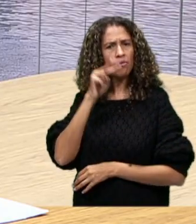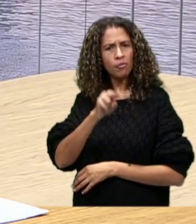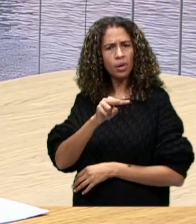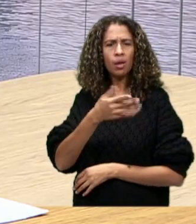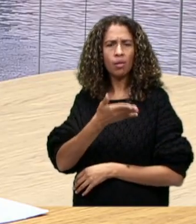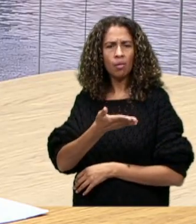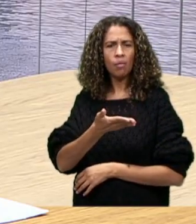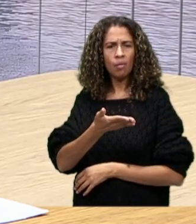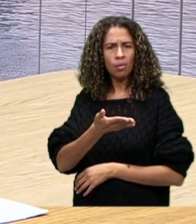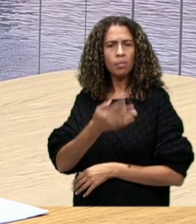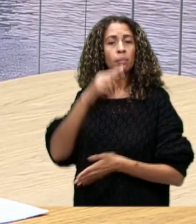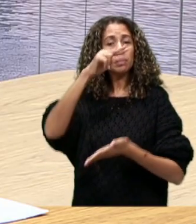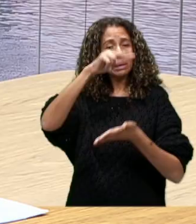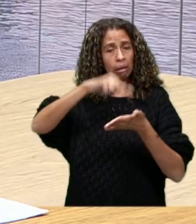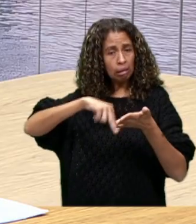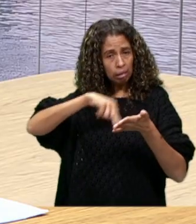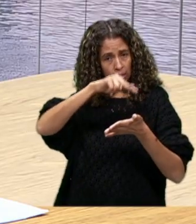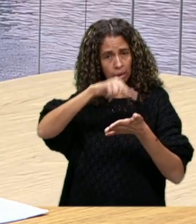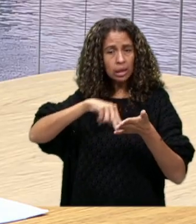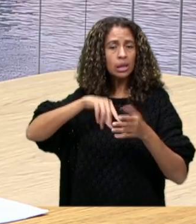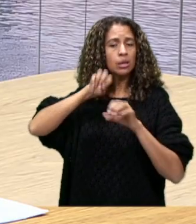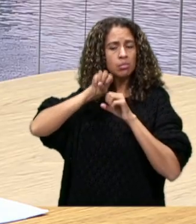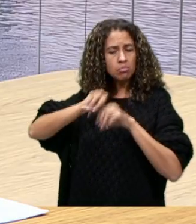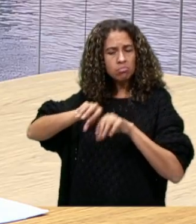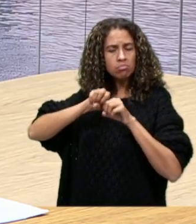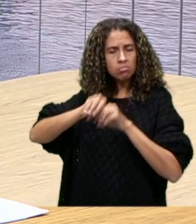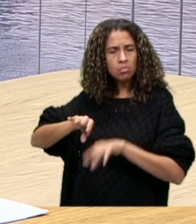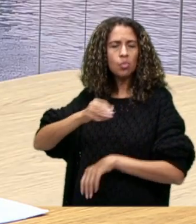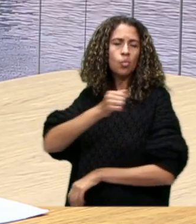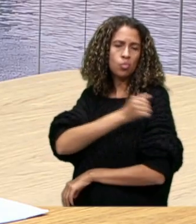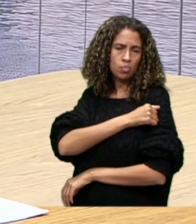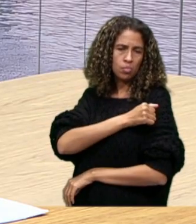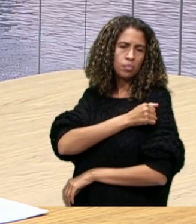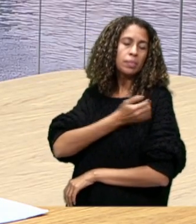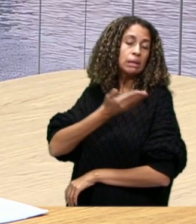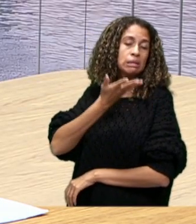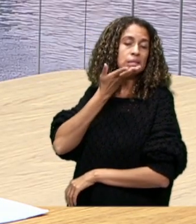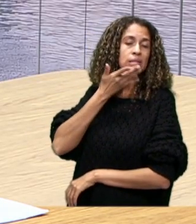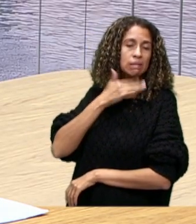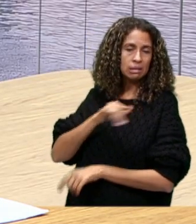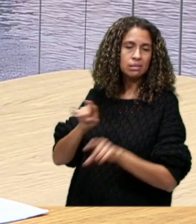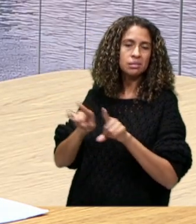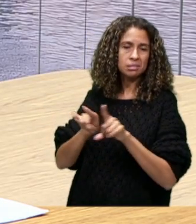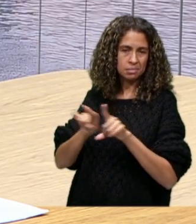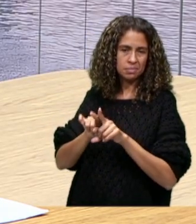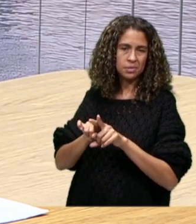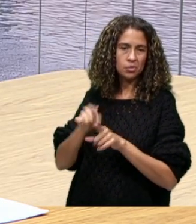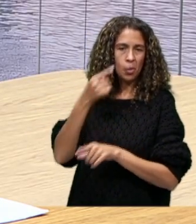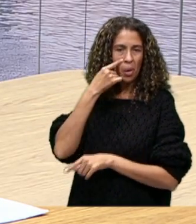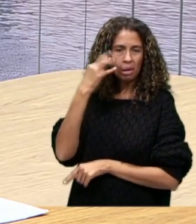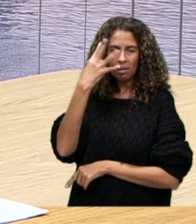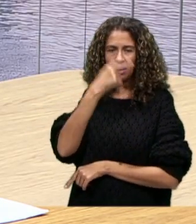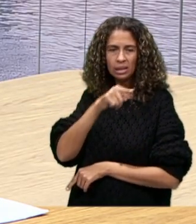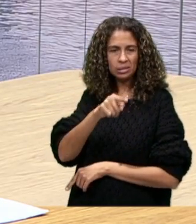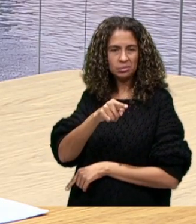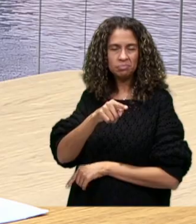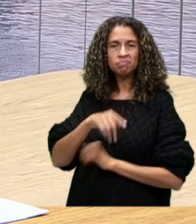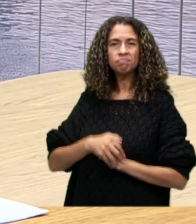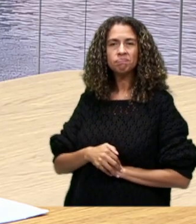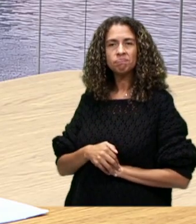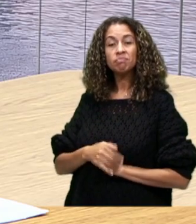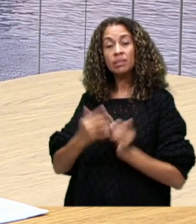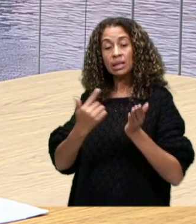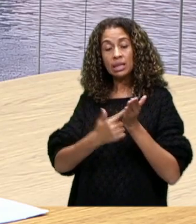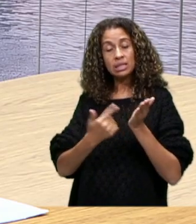para lerem para suas crianças, para terem. Olha que lindo. E quando a gente olha, esse livro ele